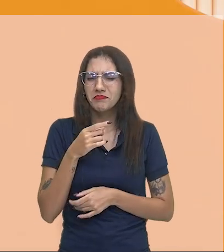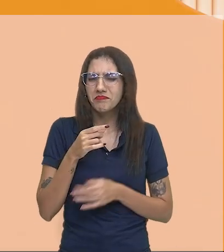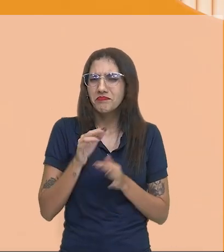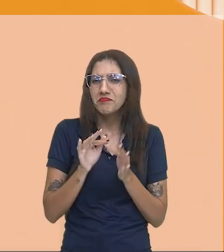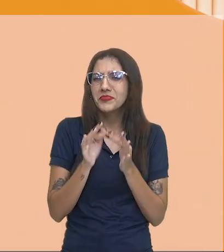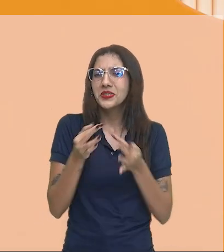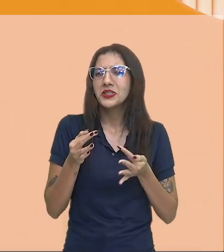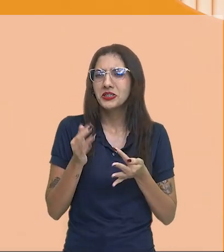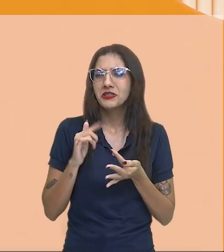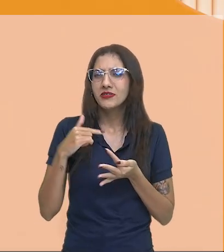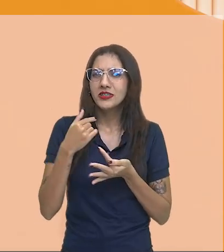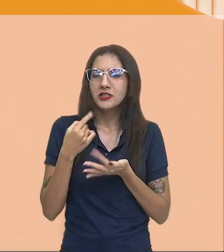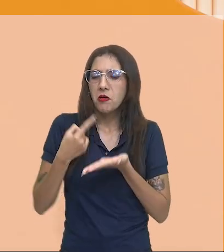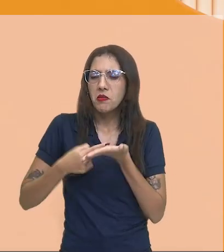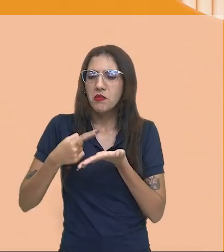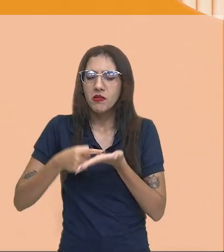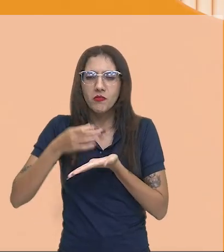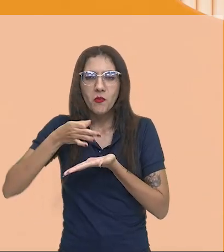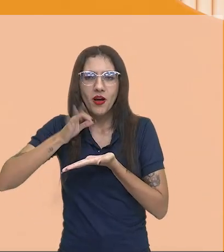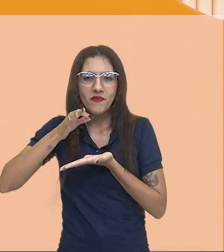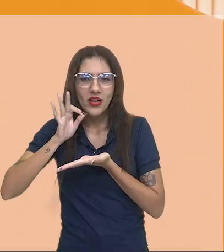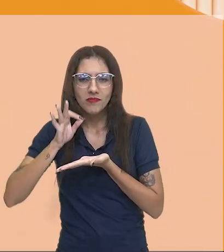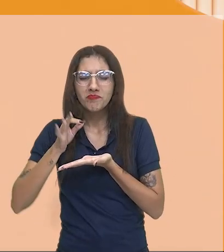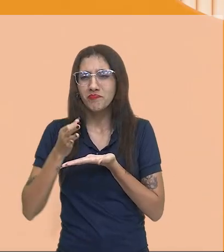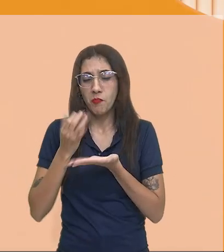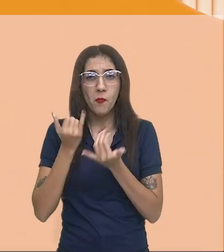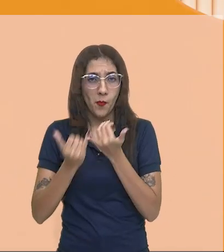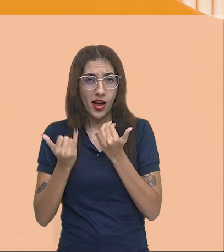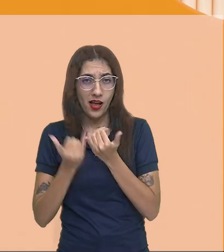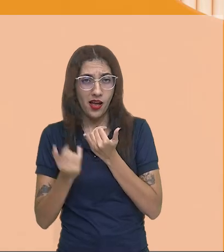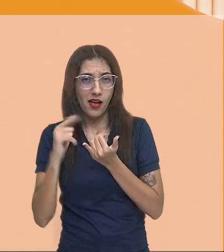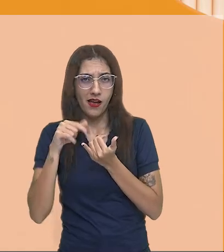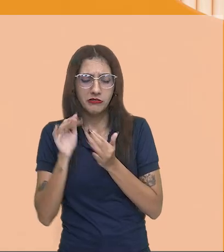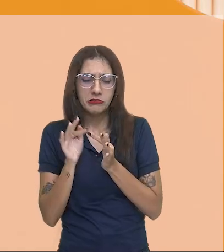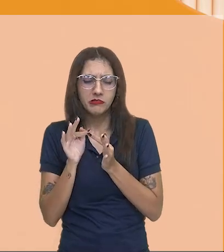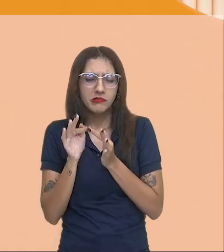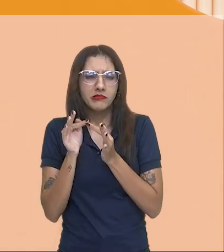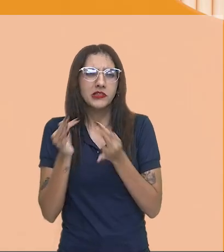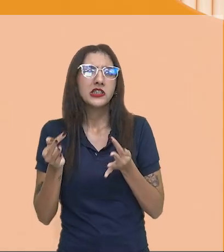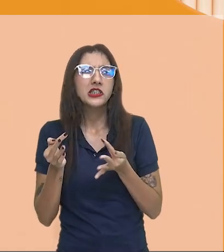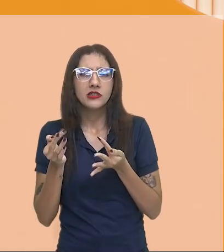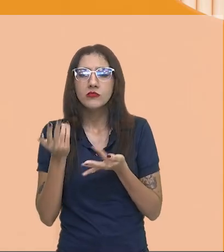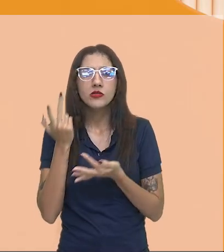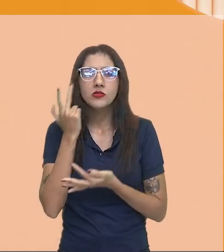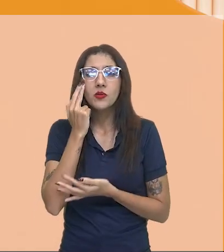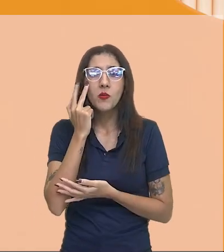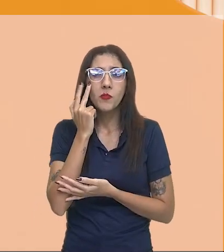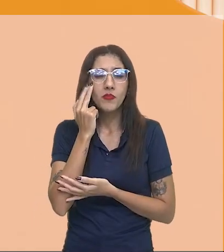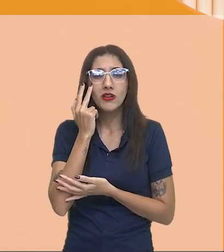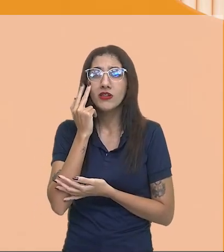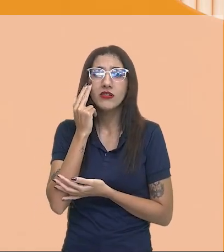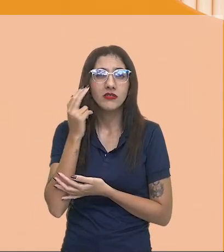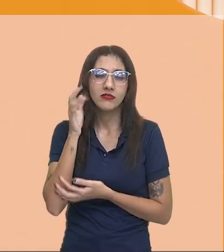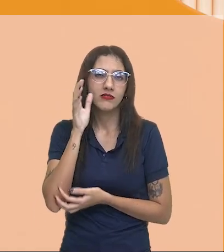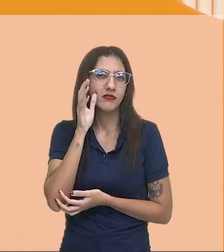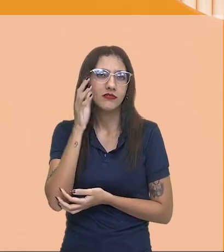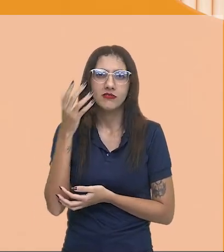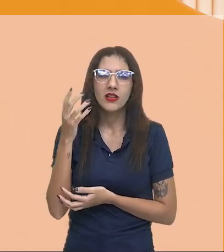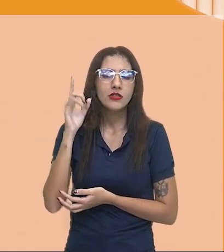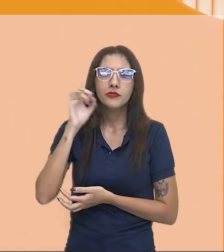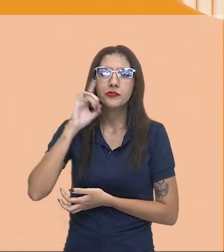beber um cafezinho, que parece algo simples, que parece algo que é comum,